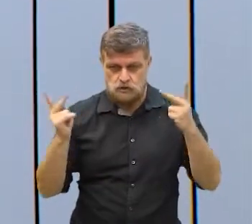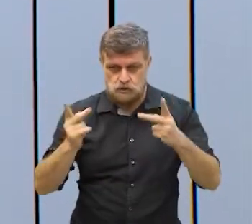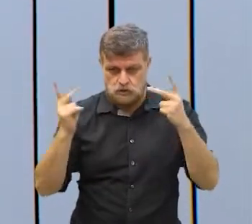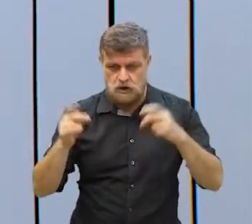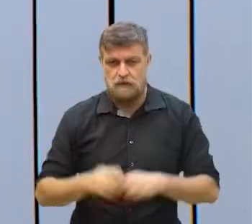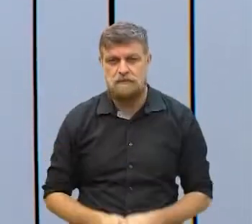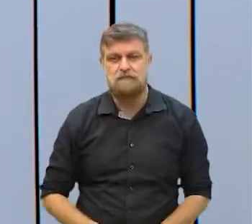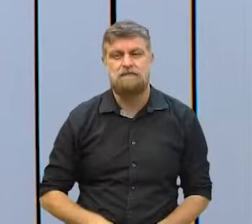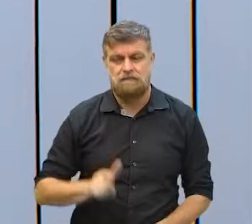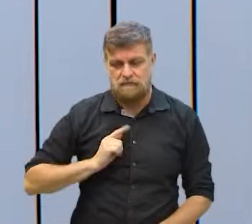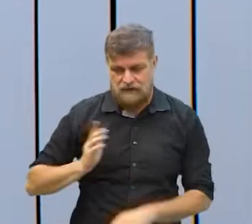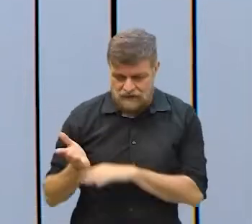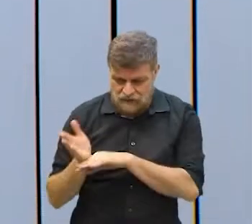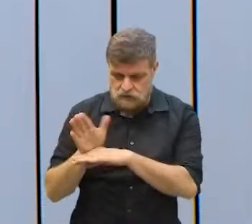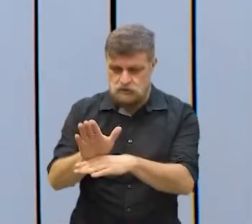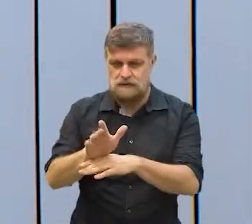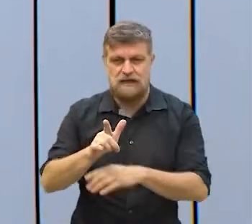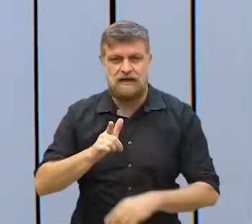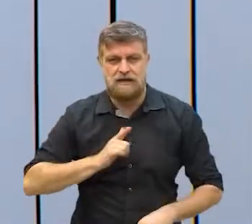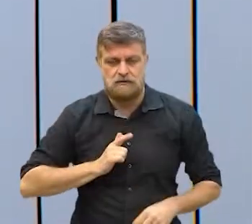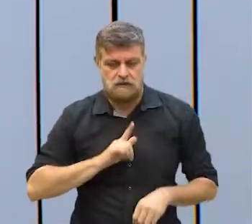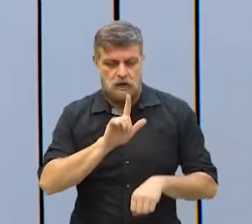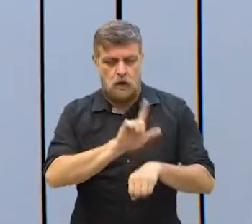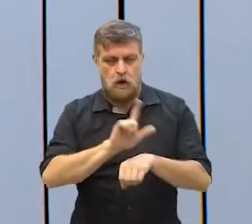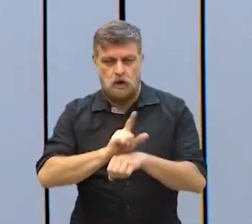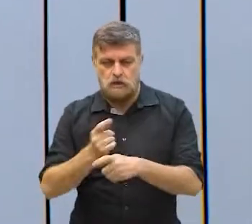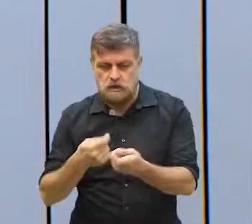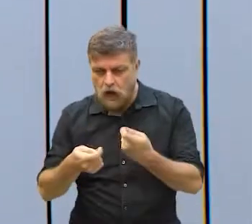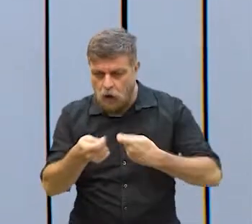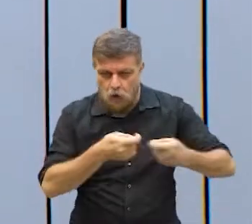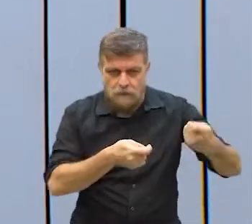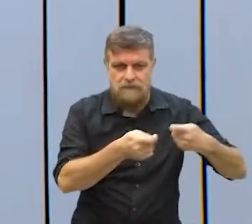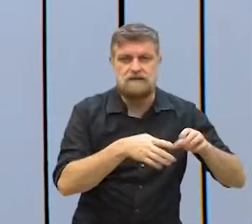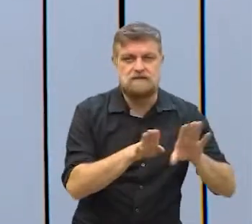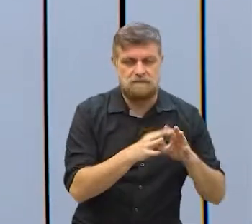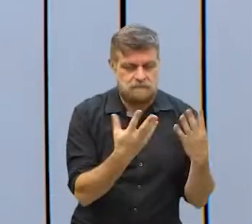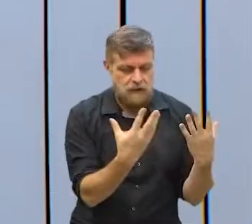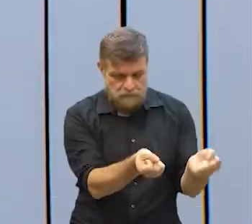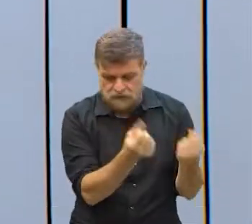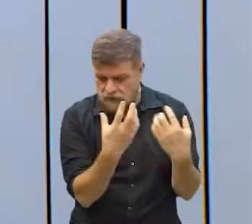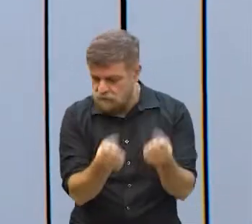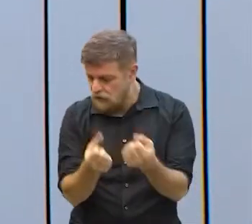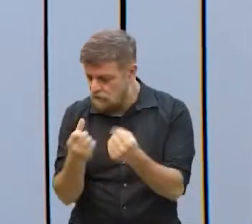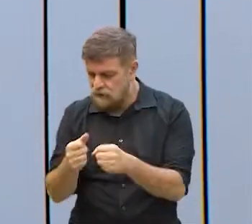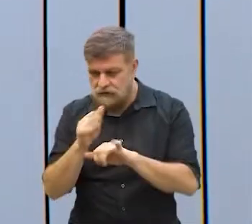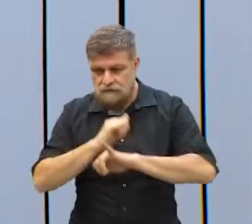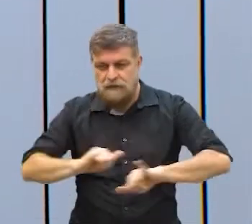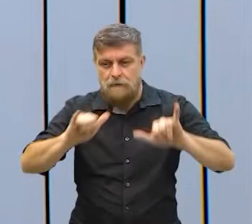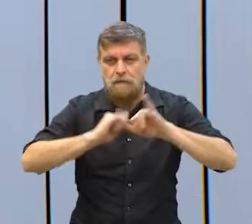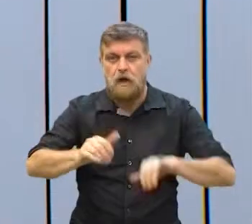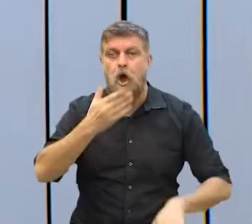o shopping Spásio, eu tenho vários comércios que adotou junto com a gente. Então, assim,